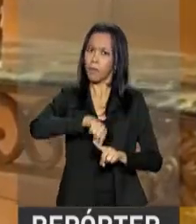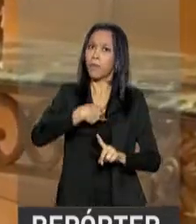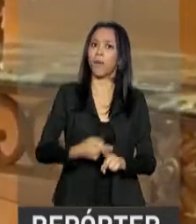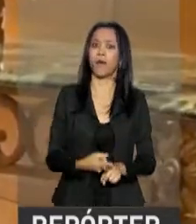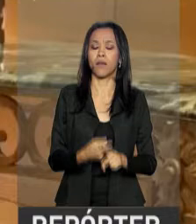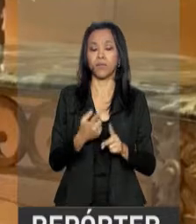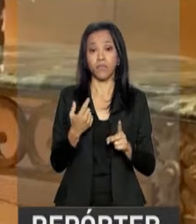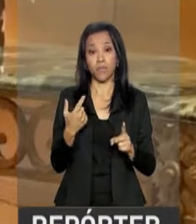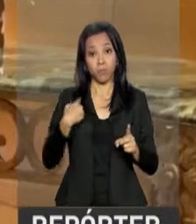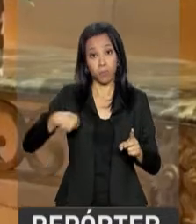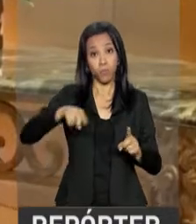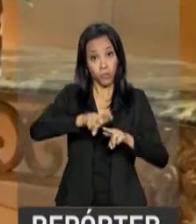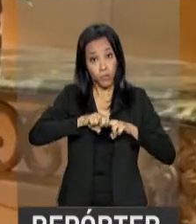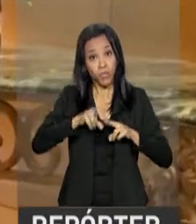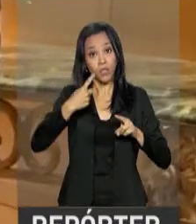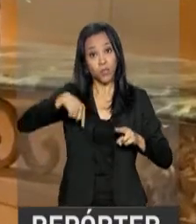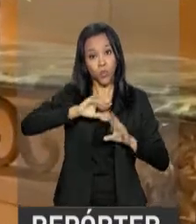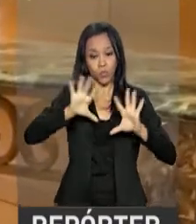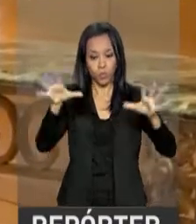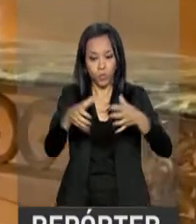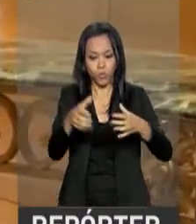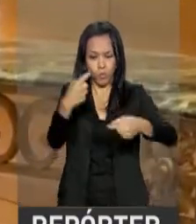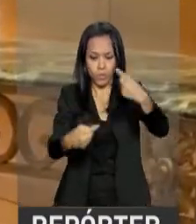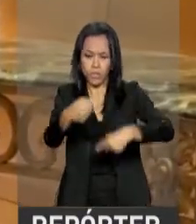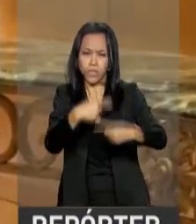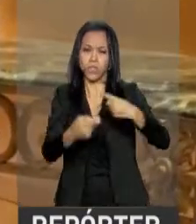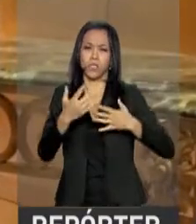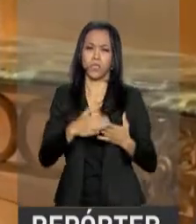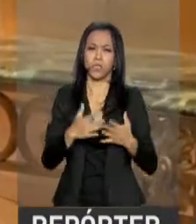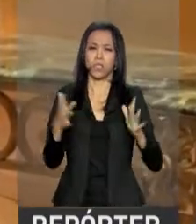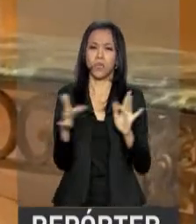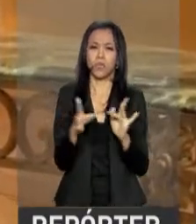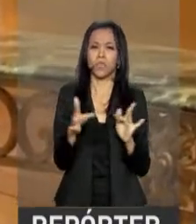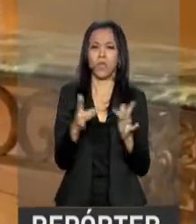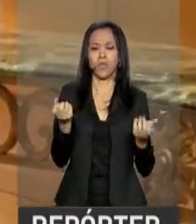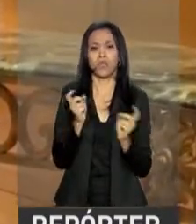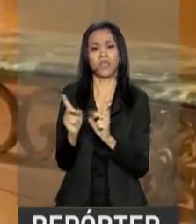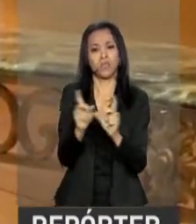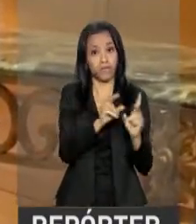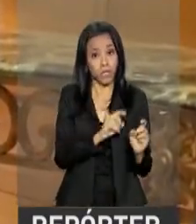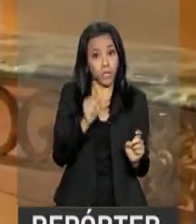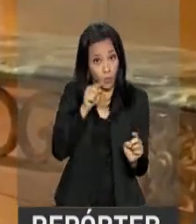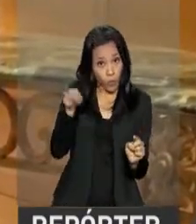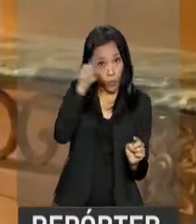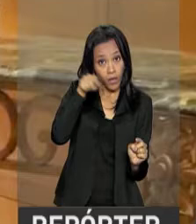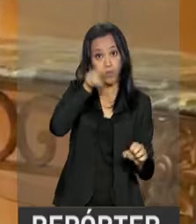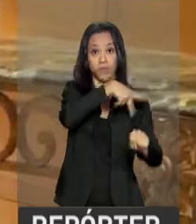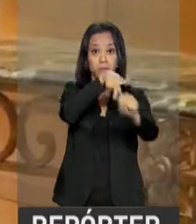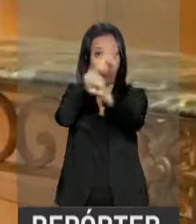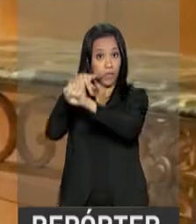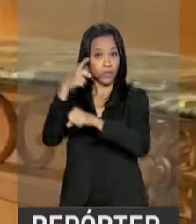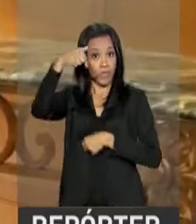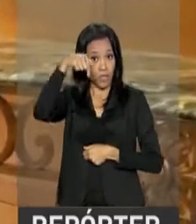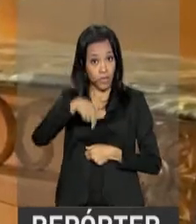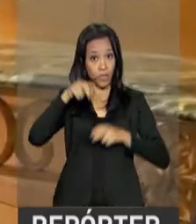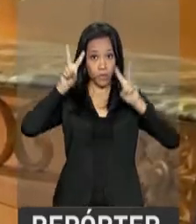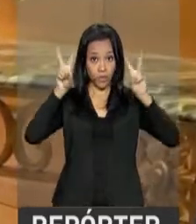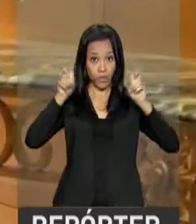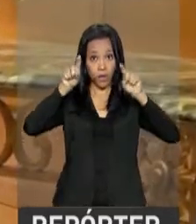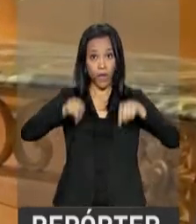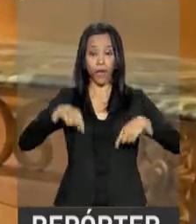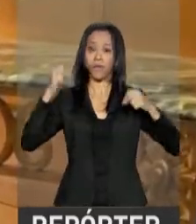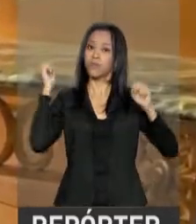integração em políticas nossa integração comercial com isso o país é que o tema emprego